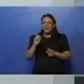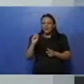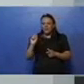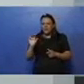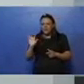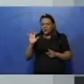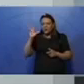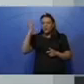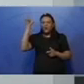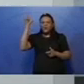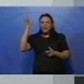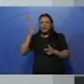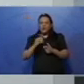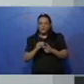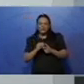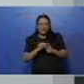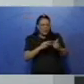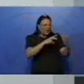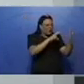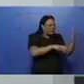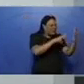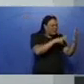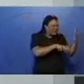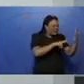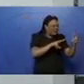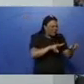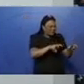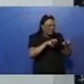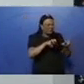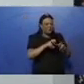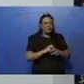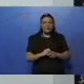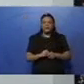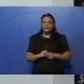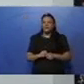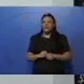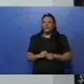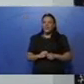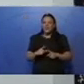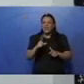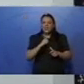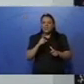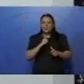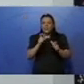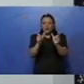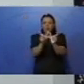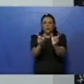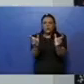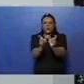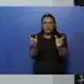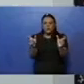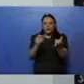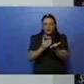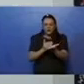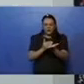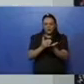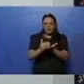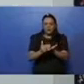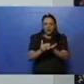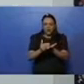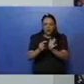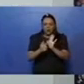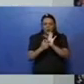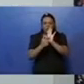lá. Acredito que vocês tenham percebido. Nós temos aqui, já no primeiro parágrafo, a introdução, a apresentação da